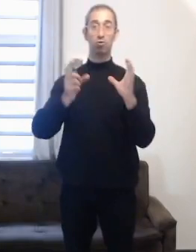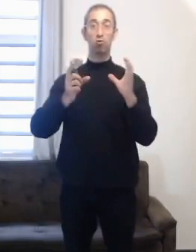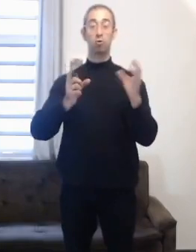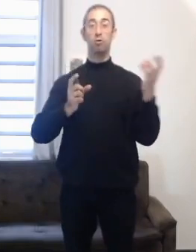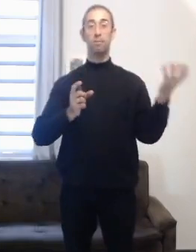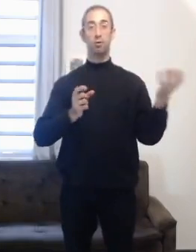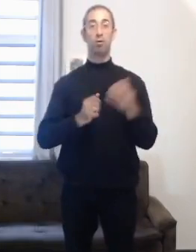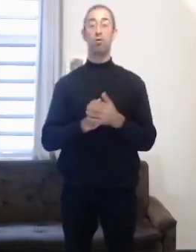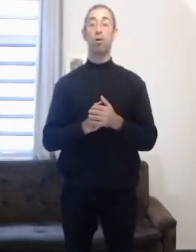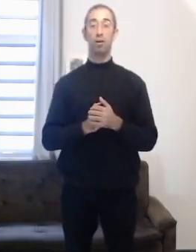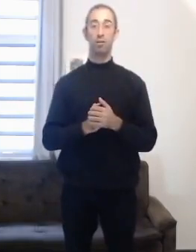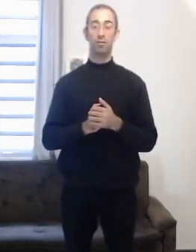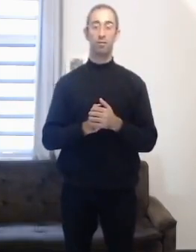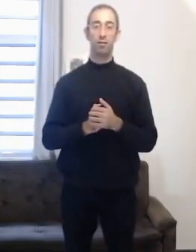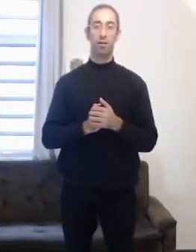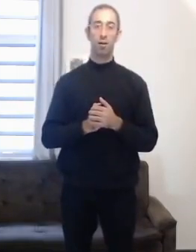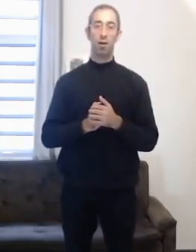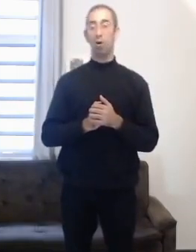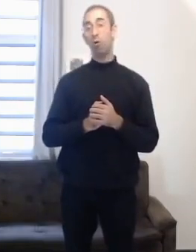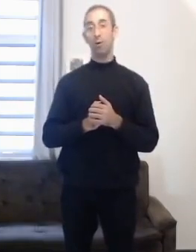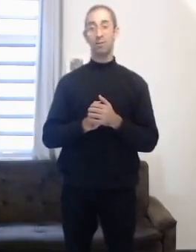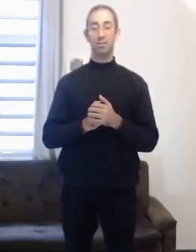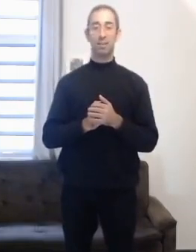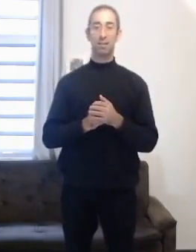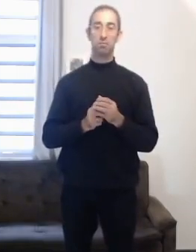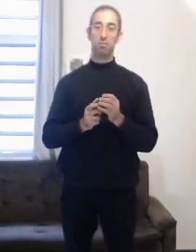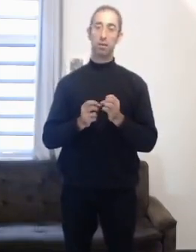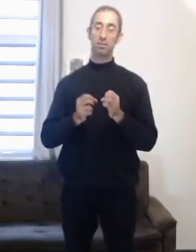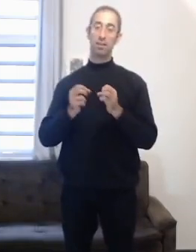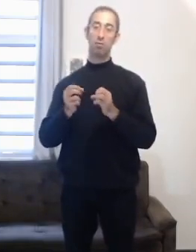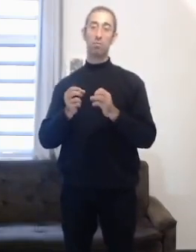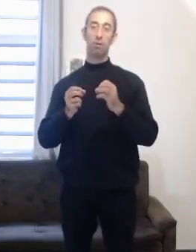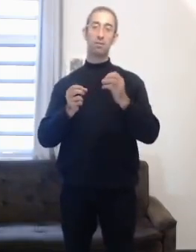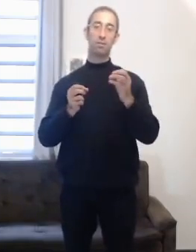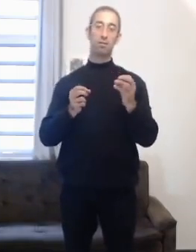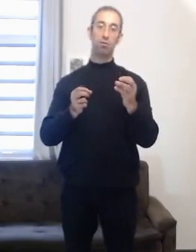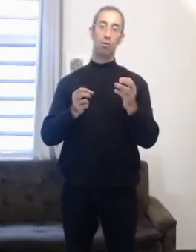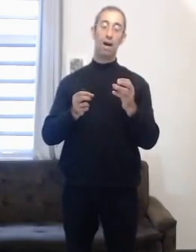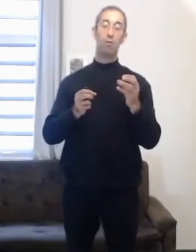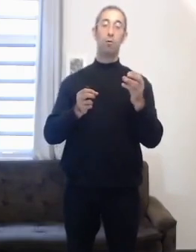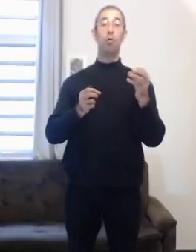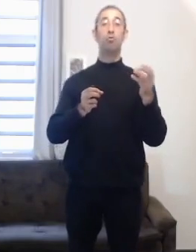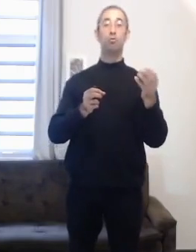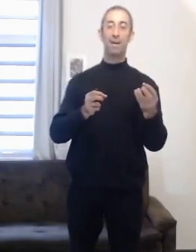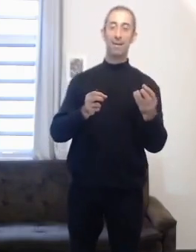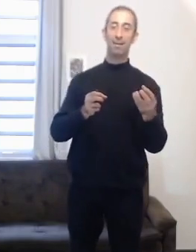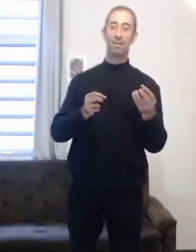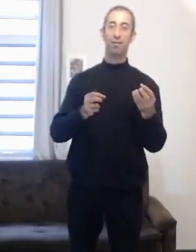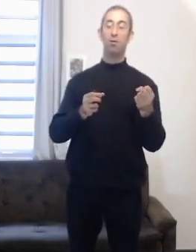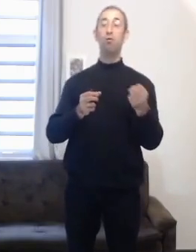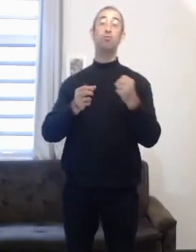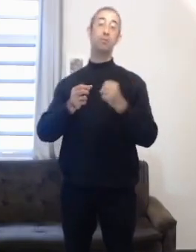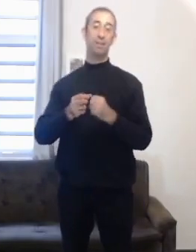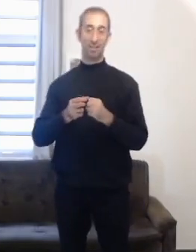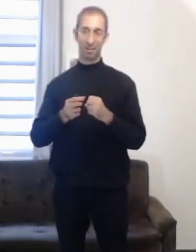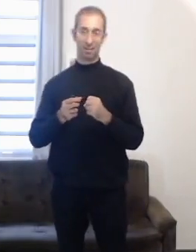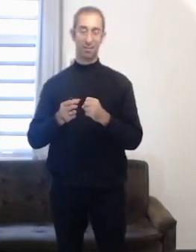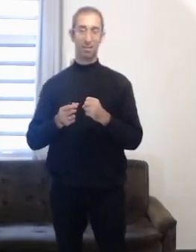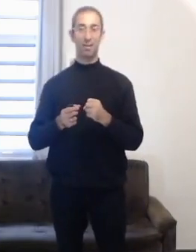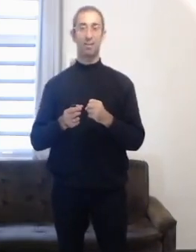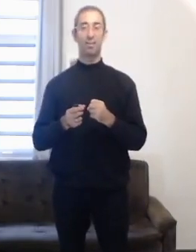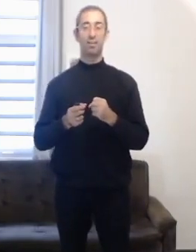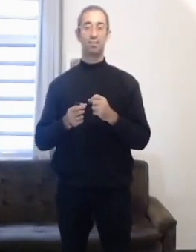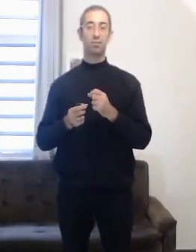acontecem em conjunto que o Y ocorre. Ou pode ser um, pode ser o A, ou o E, ou o